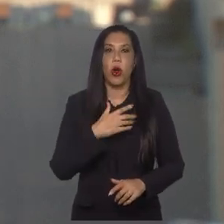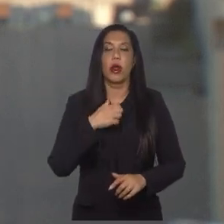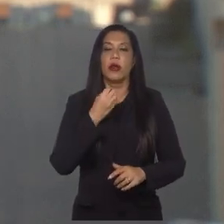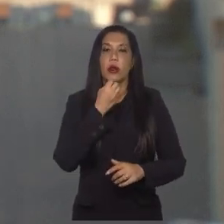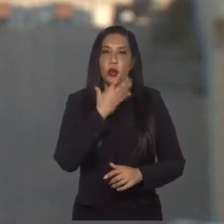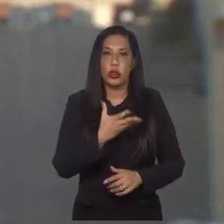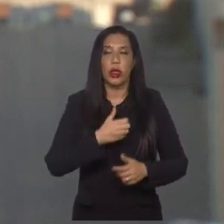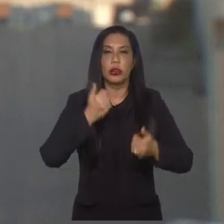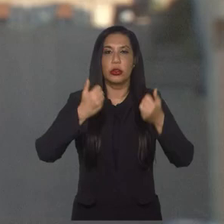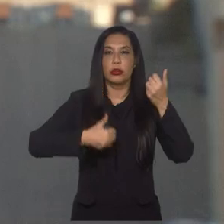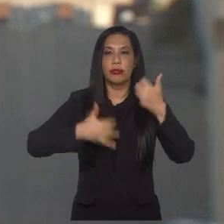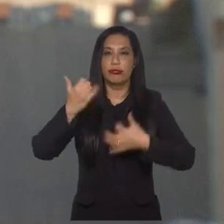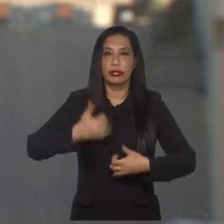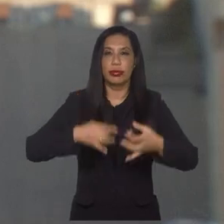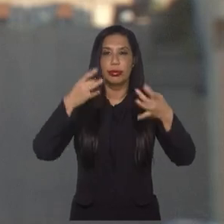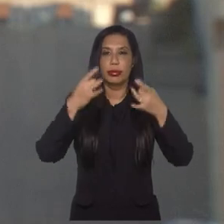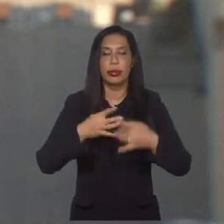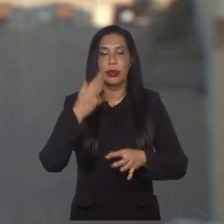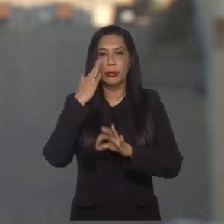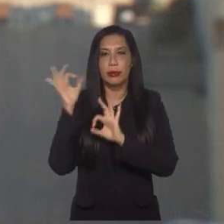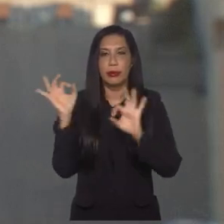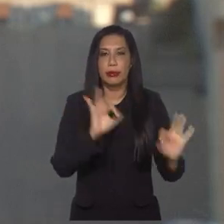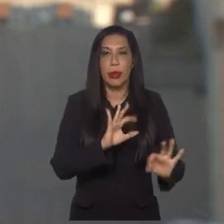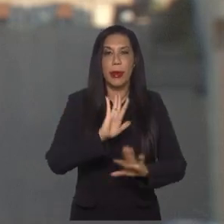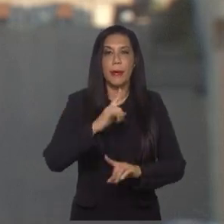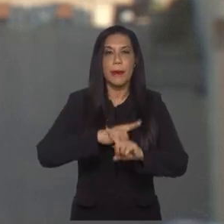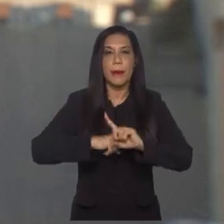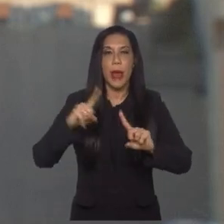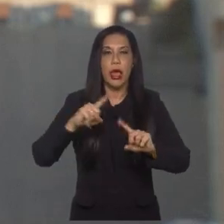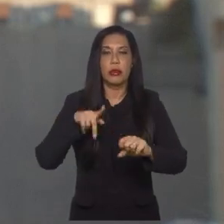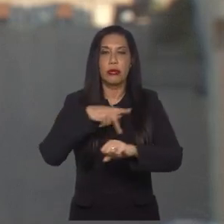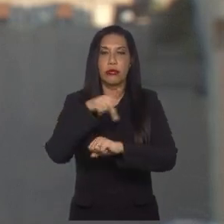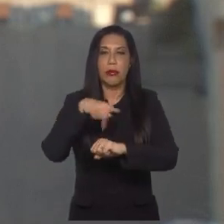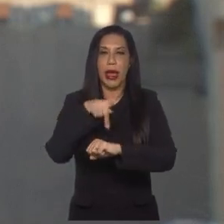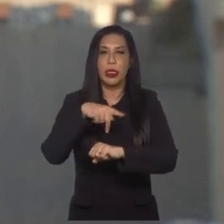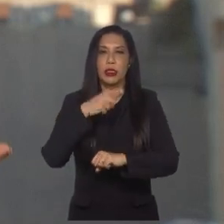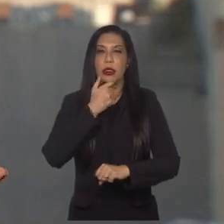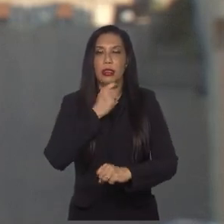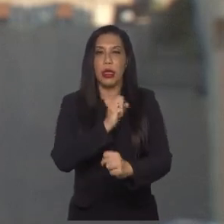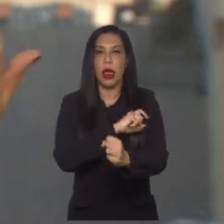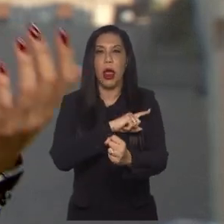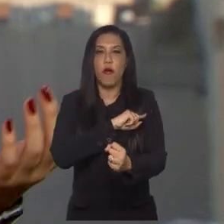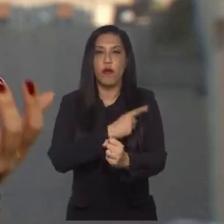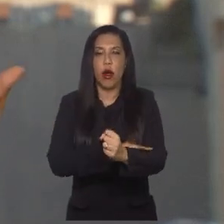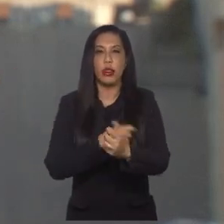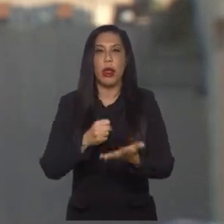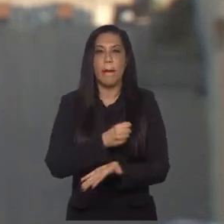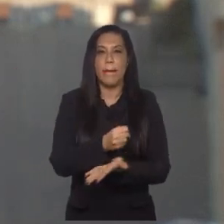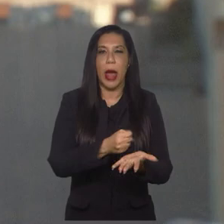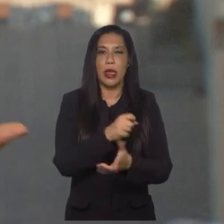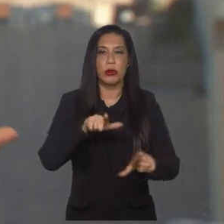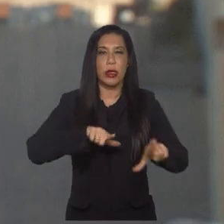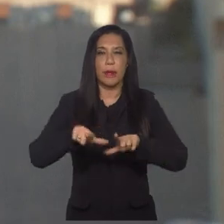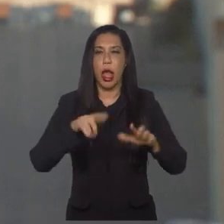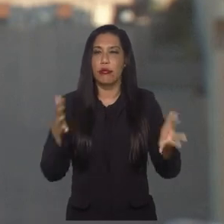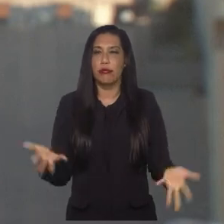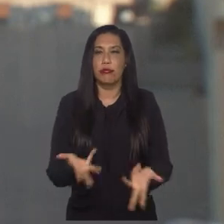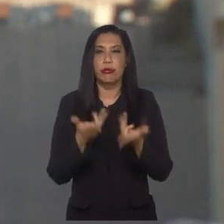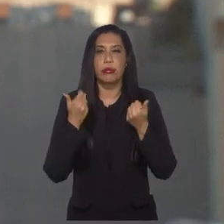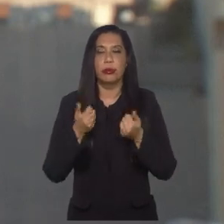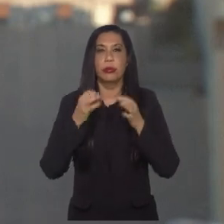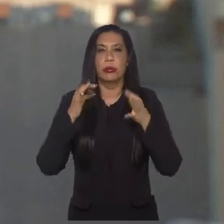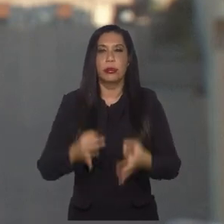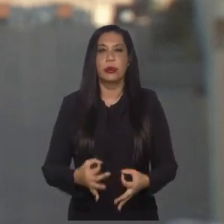gostar de destrinchar e de assistir, mas eu vejo a Inglaterra com um potencial enorme, um trabalho de base muito bem feito, que já se colhe,